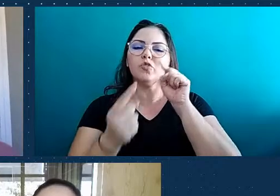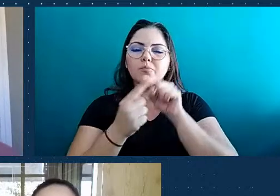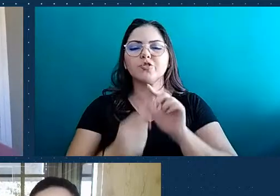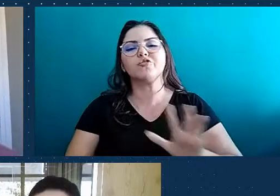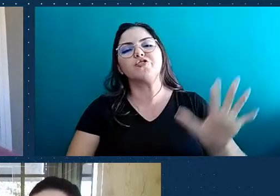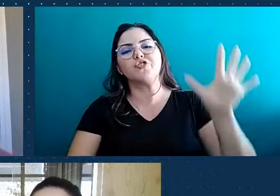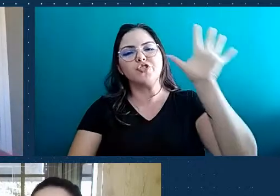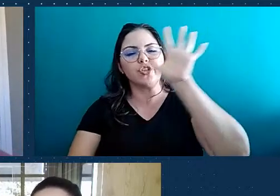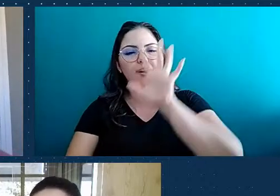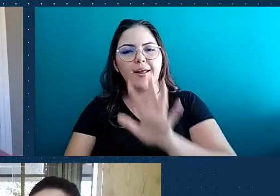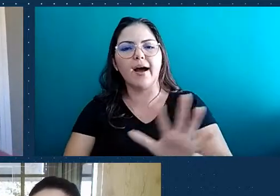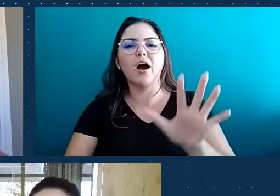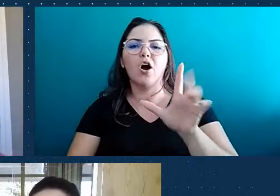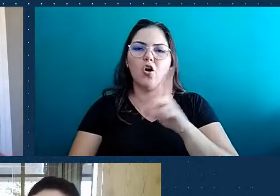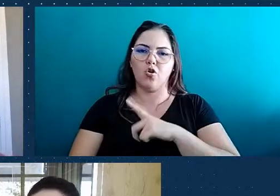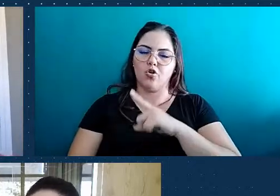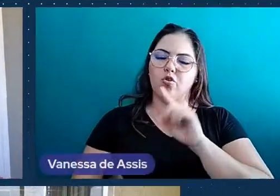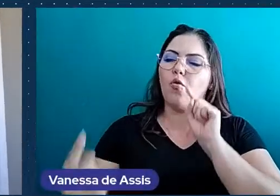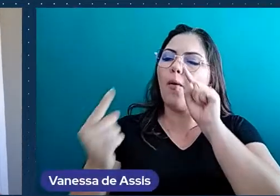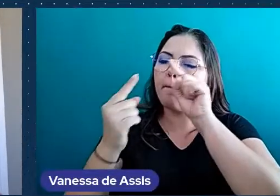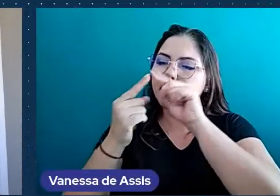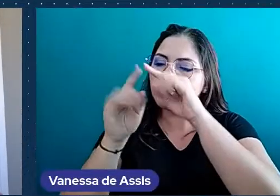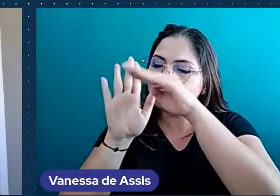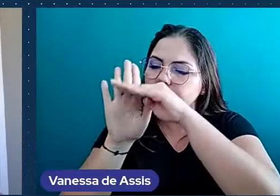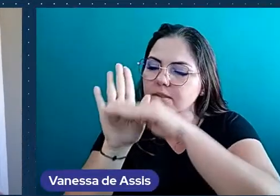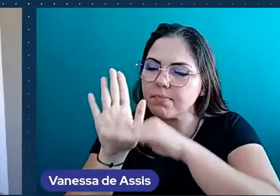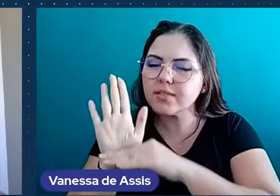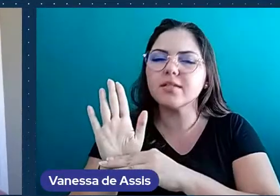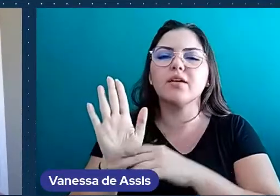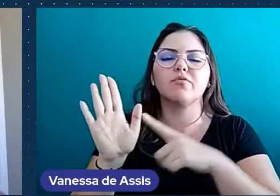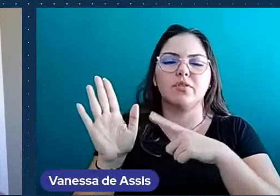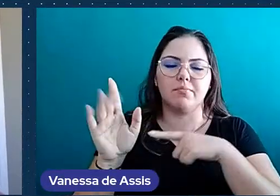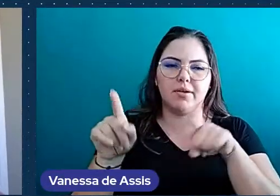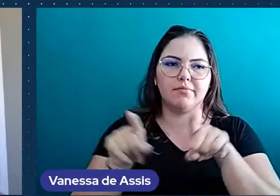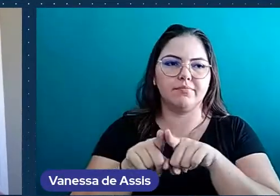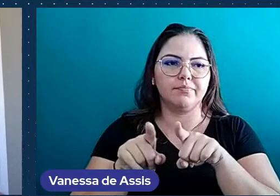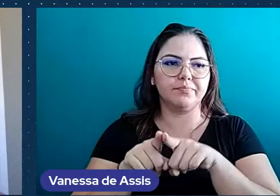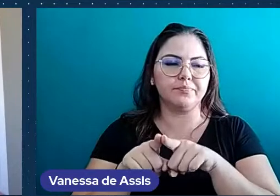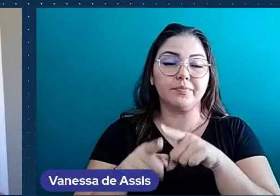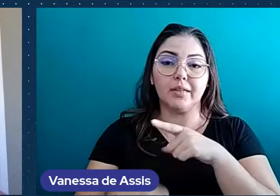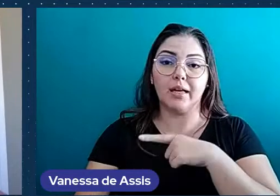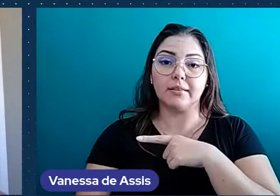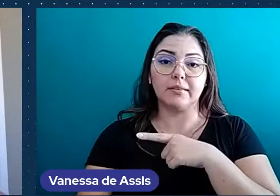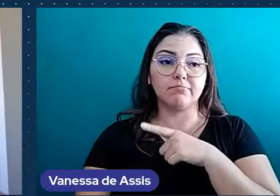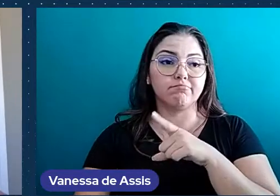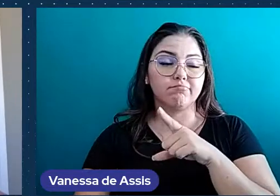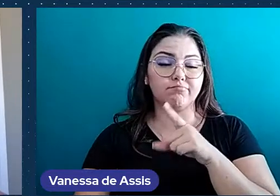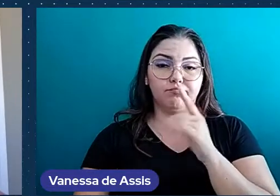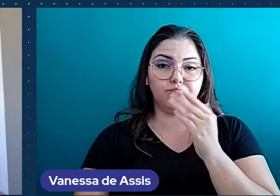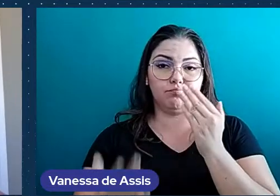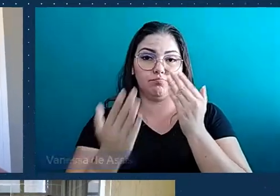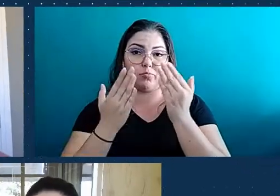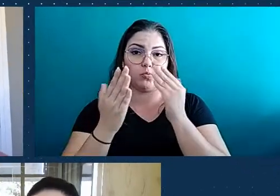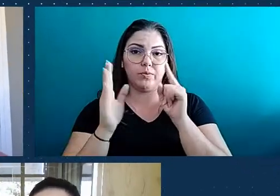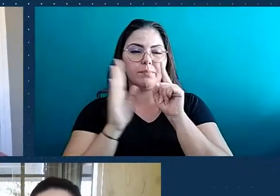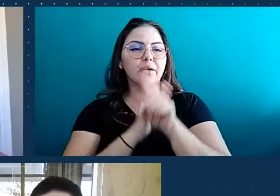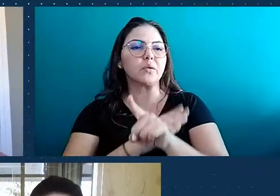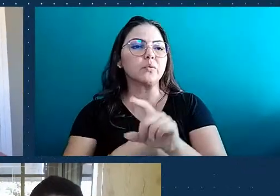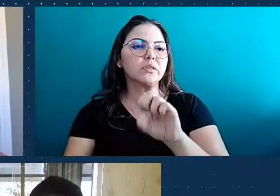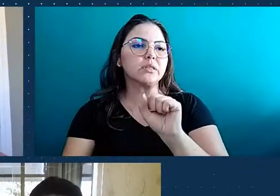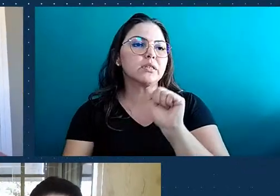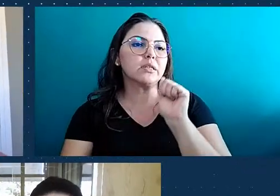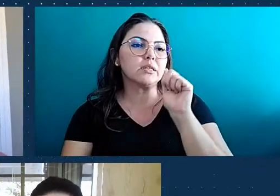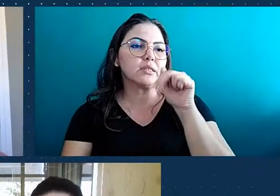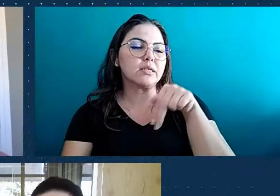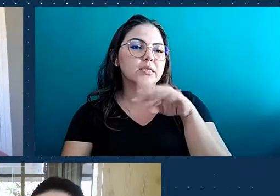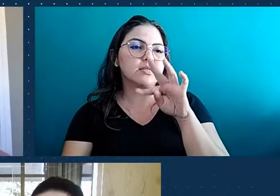Né? Exatamente, isso. Perfeito. A Santa Paixão perguntou, nas referências bibliográficas, o que tem mais